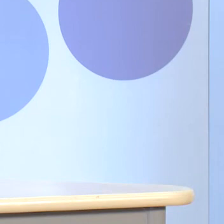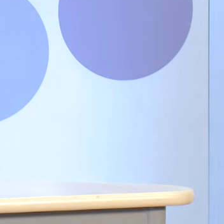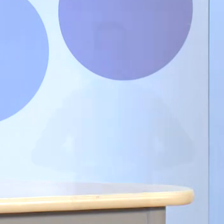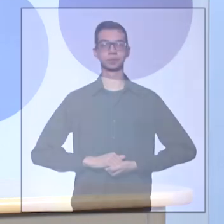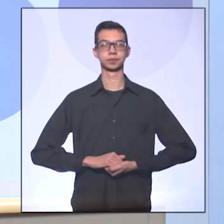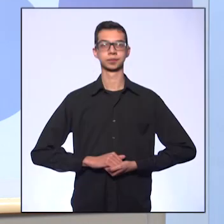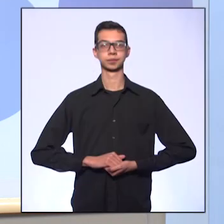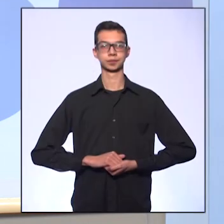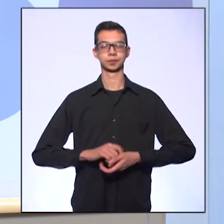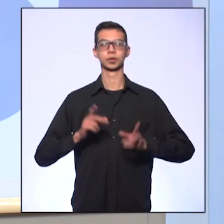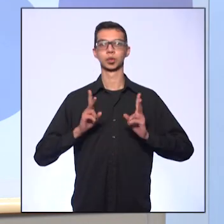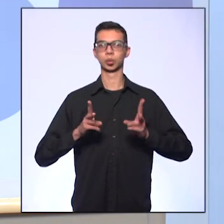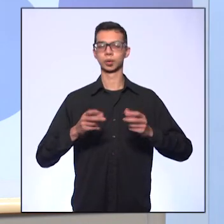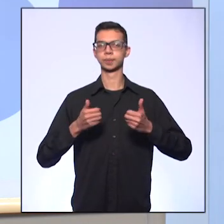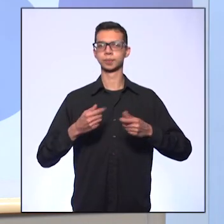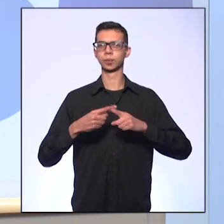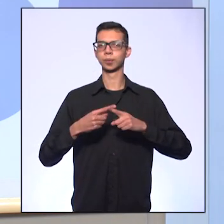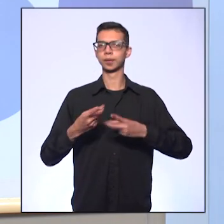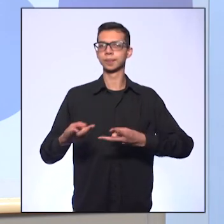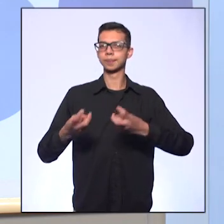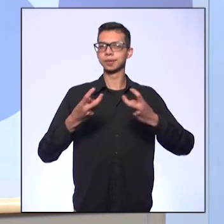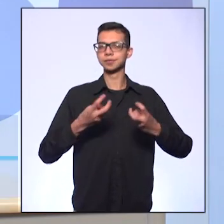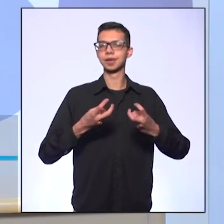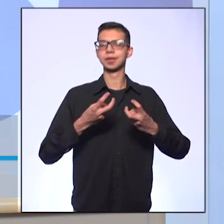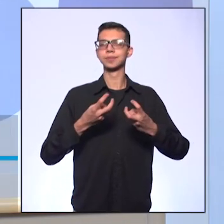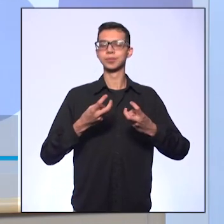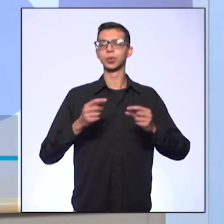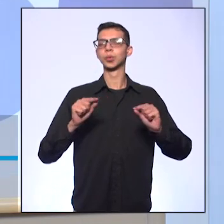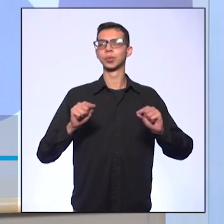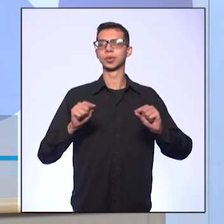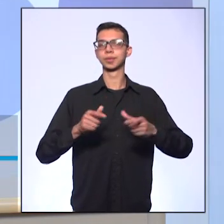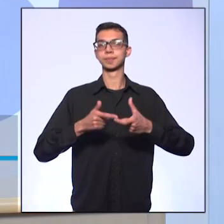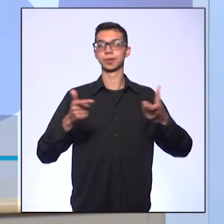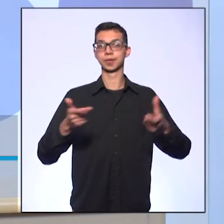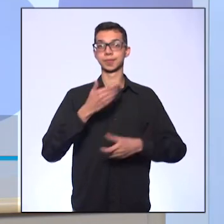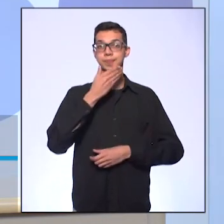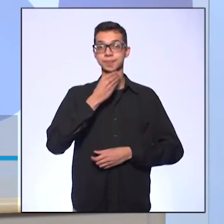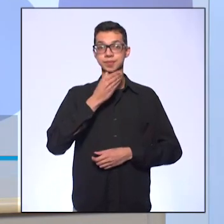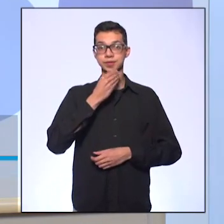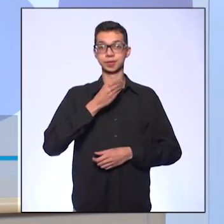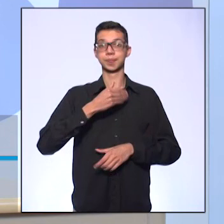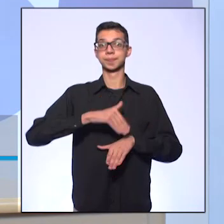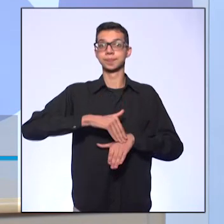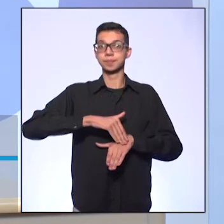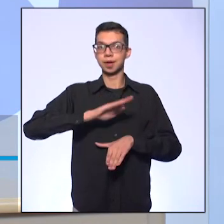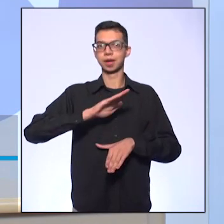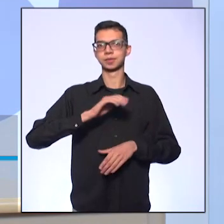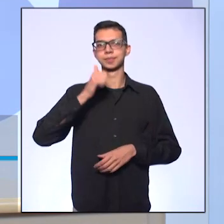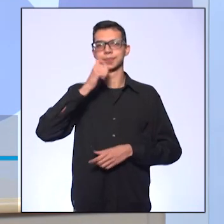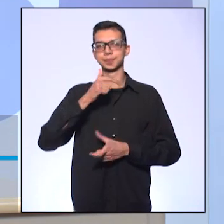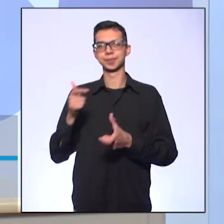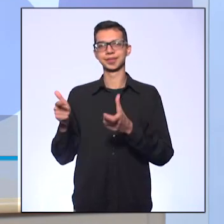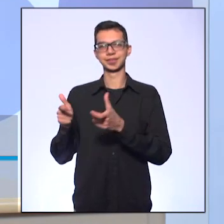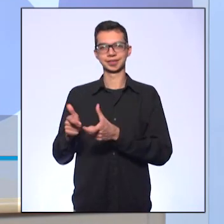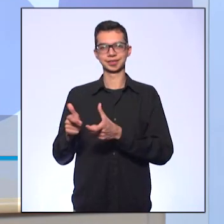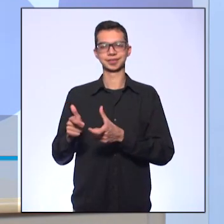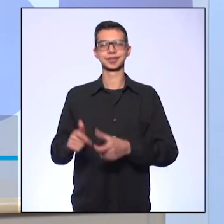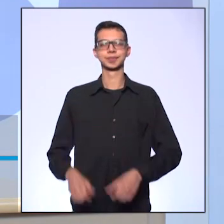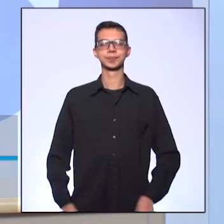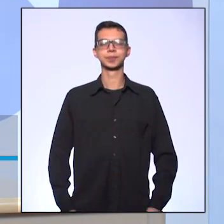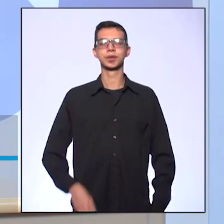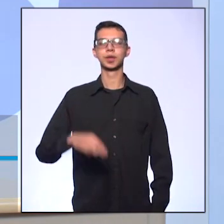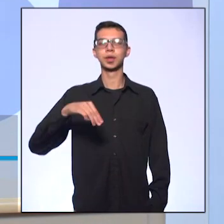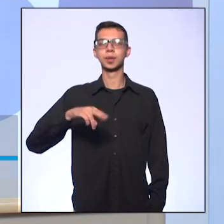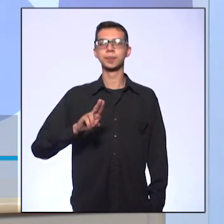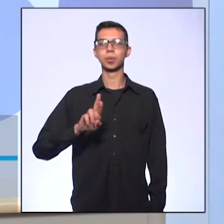E vamos lá, o bom é que eu estou vendo bastante meninos respondendo e participando, mais do que as meninas. Eu tenho aqui o Murilo, que ele fala